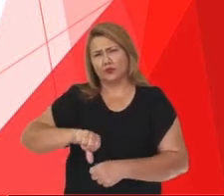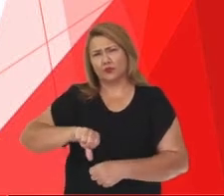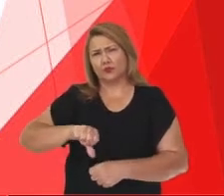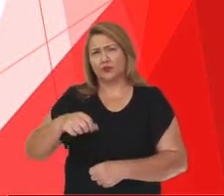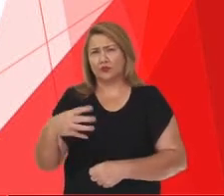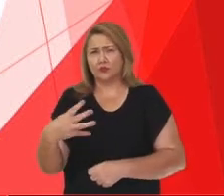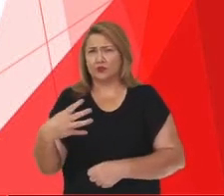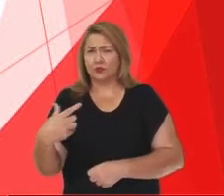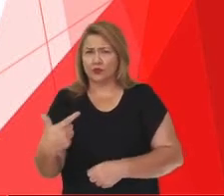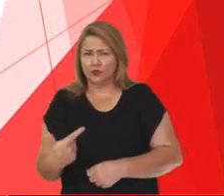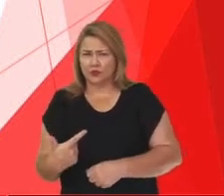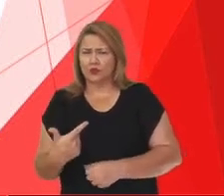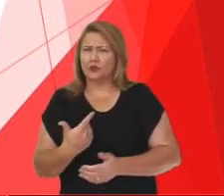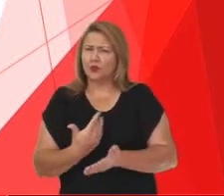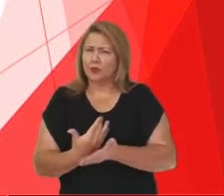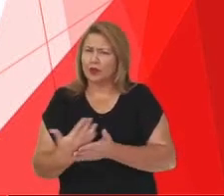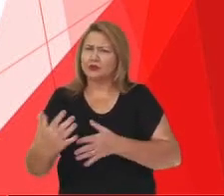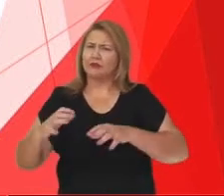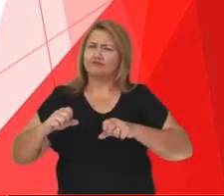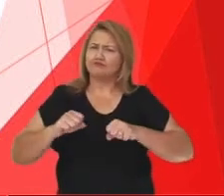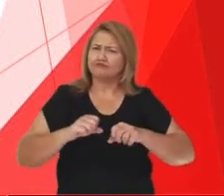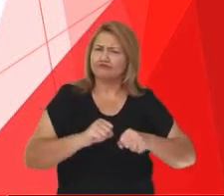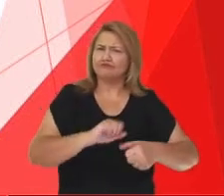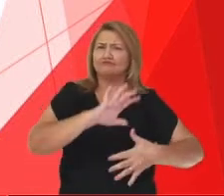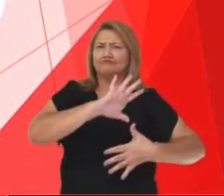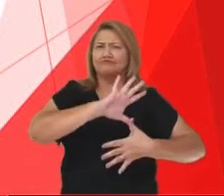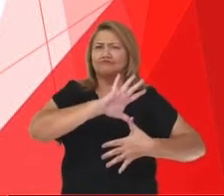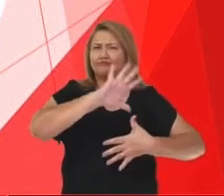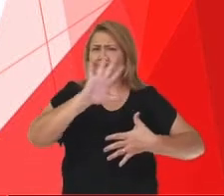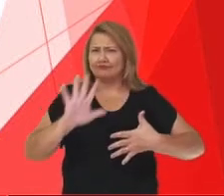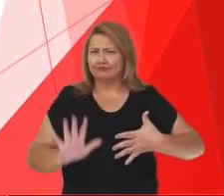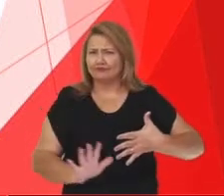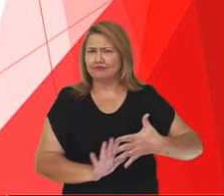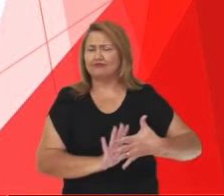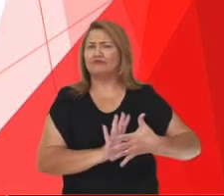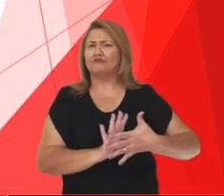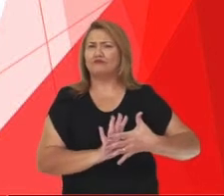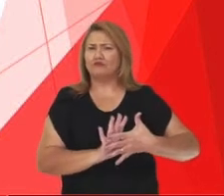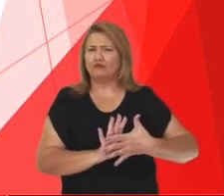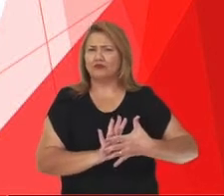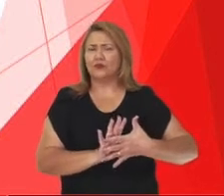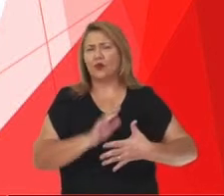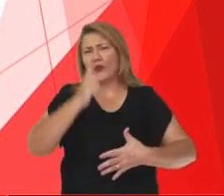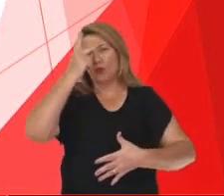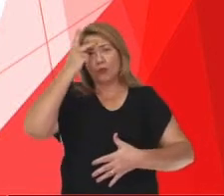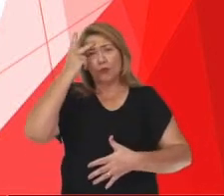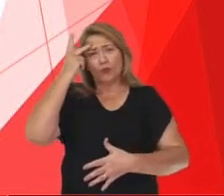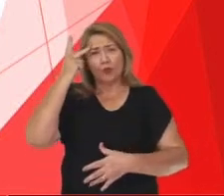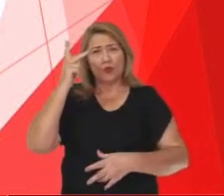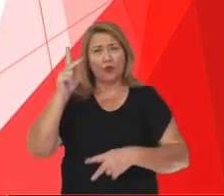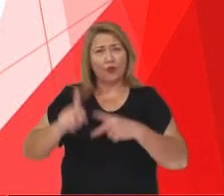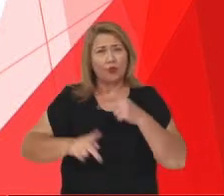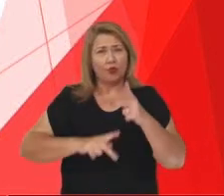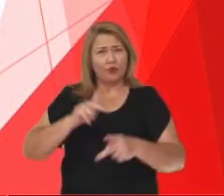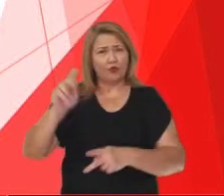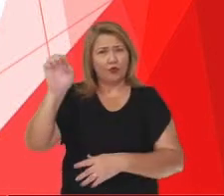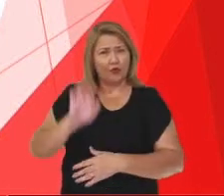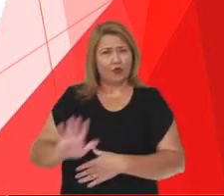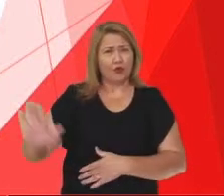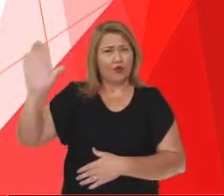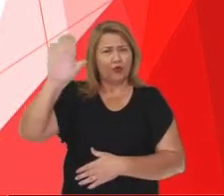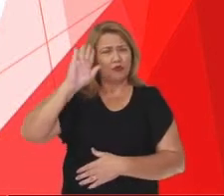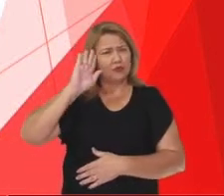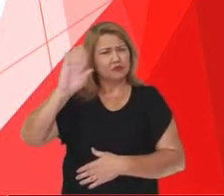1942, inicia-se a colonização da América. Essa colonização se deu pelos povos europeus,